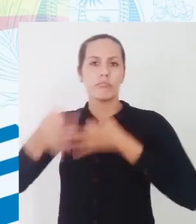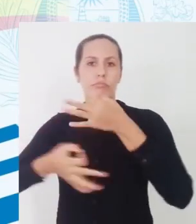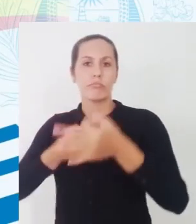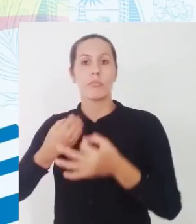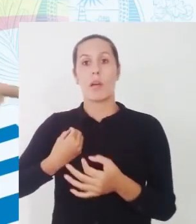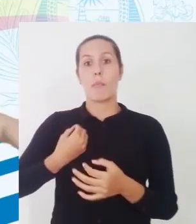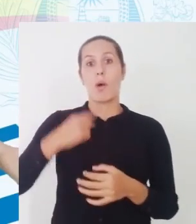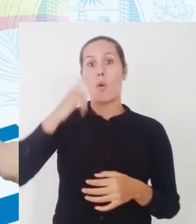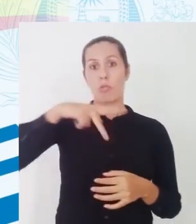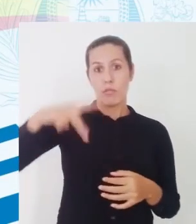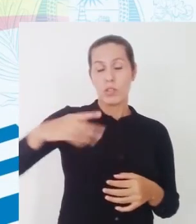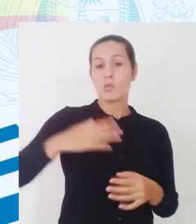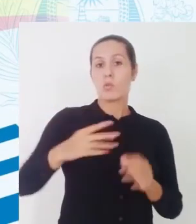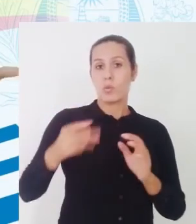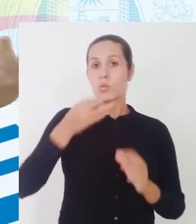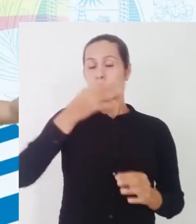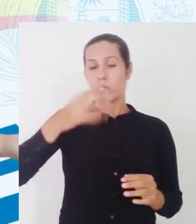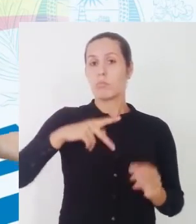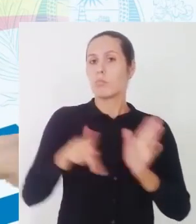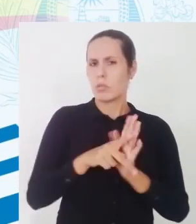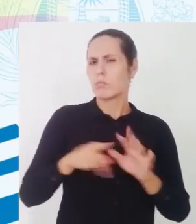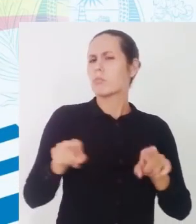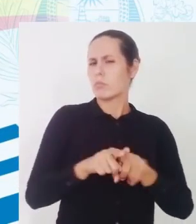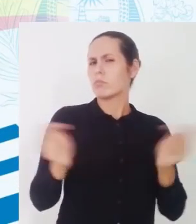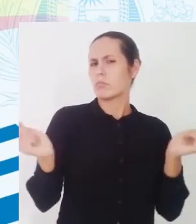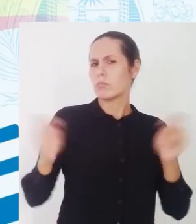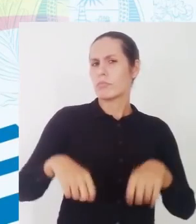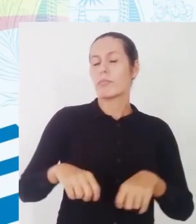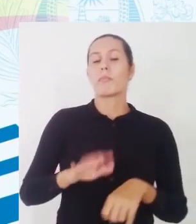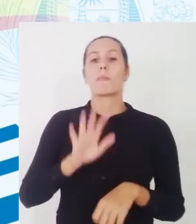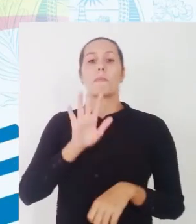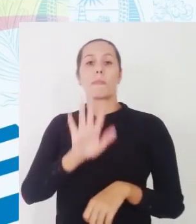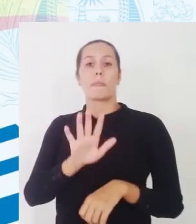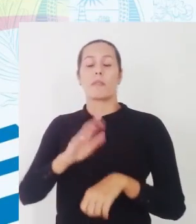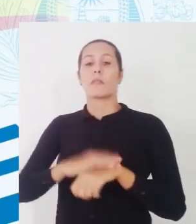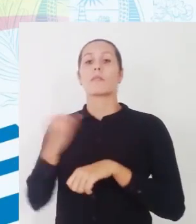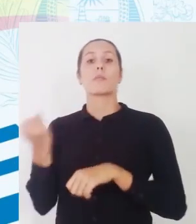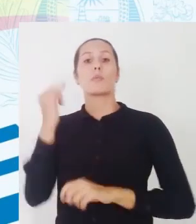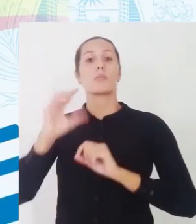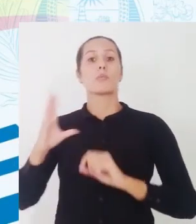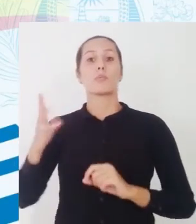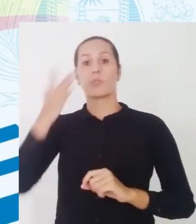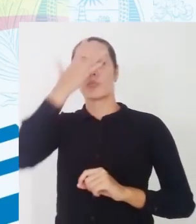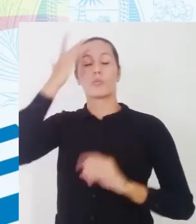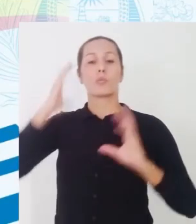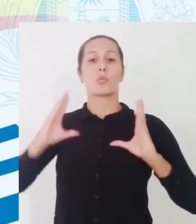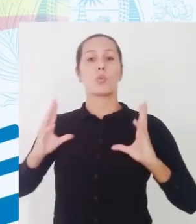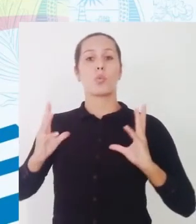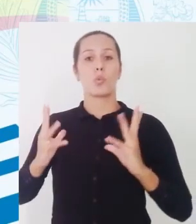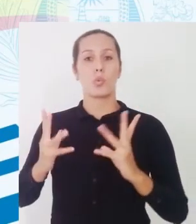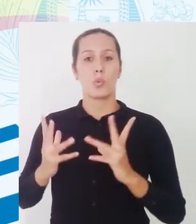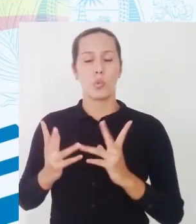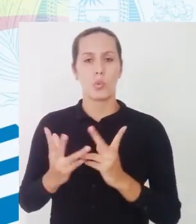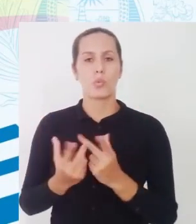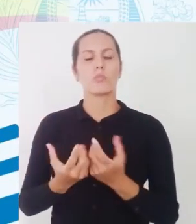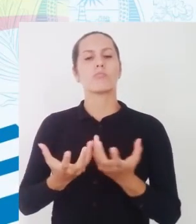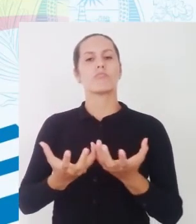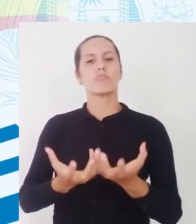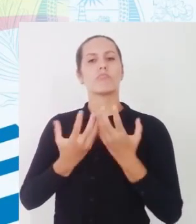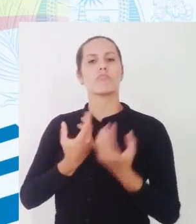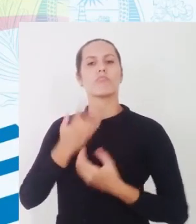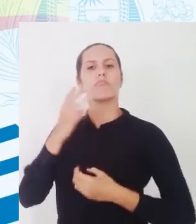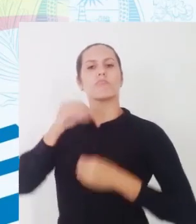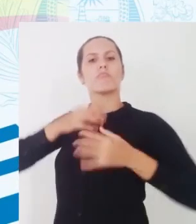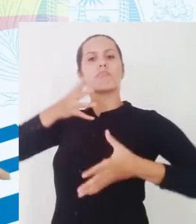sugestões para o próprio professor podem ser feitas. É importante que todos estejam dispostos a ouvir e